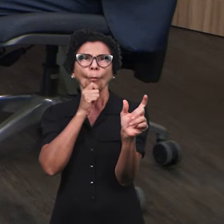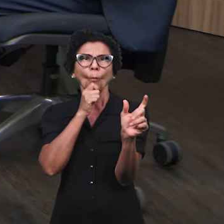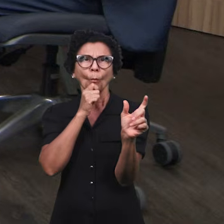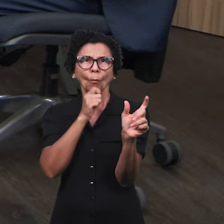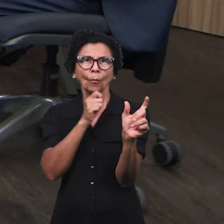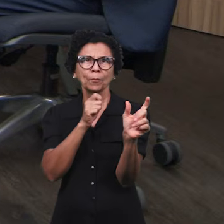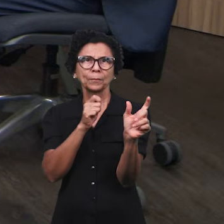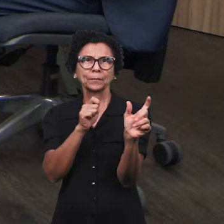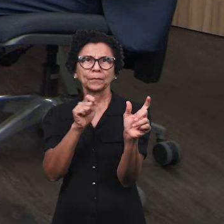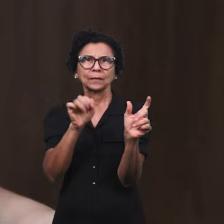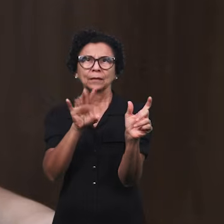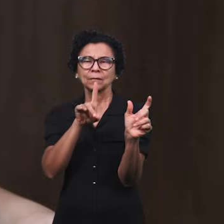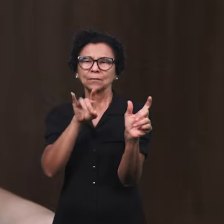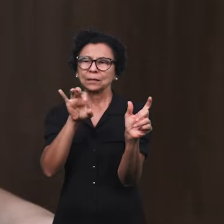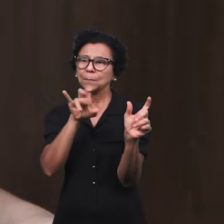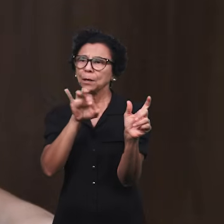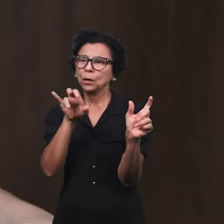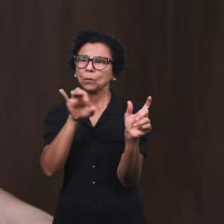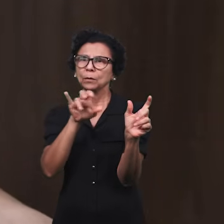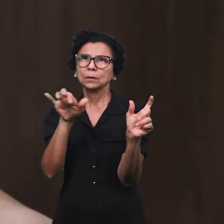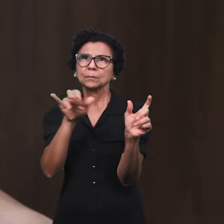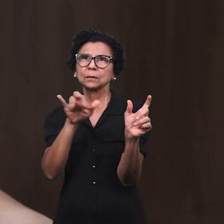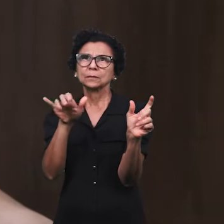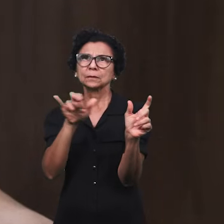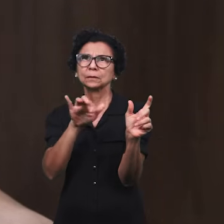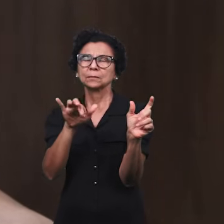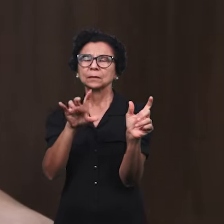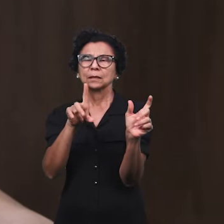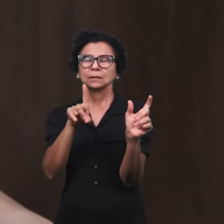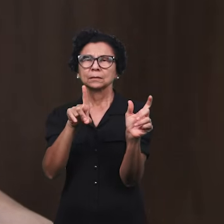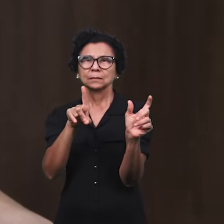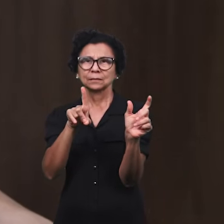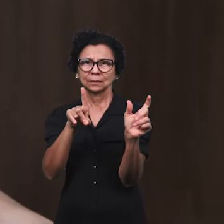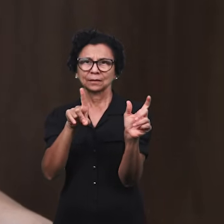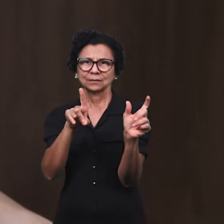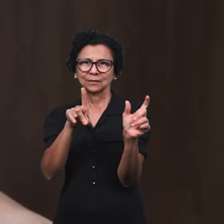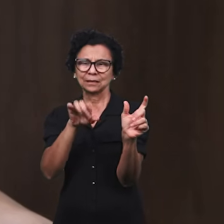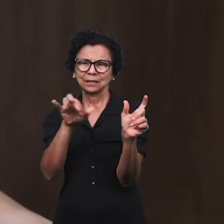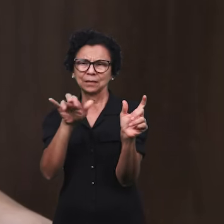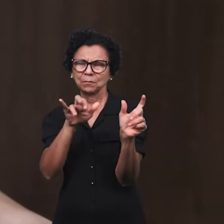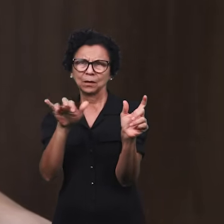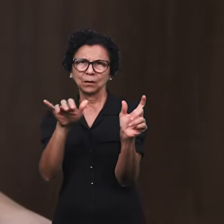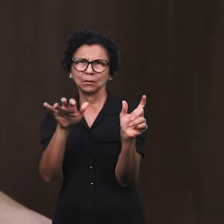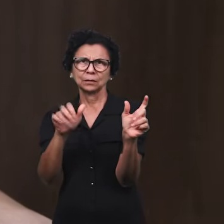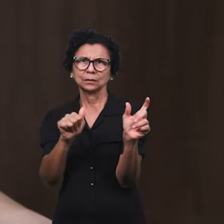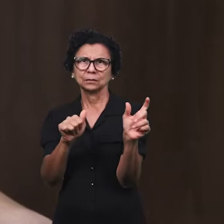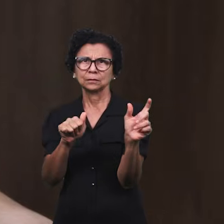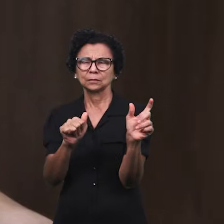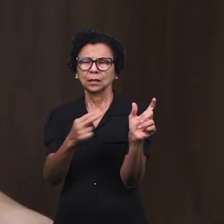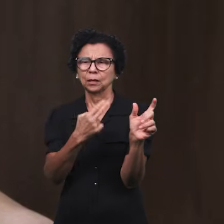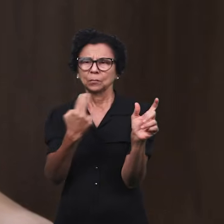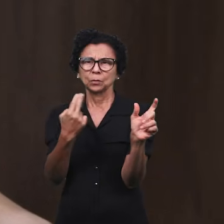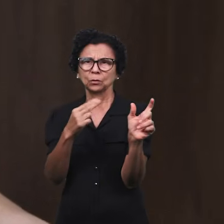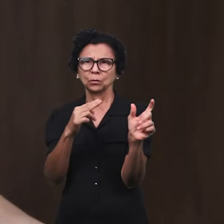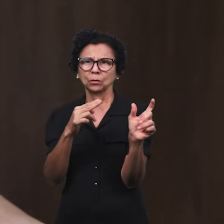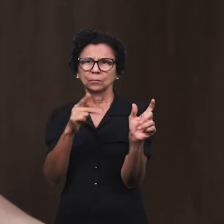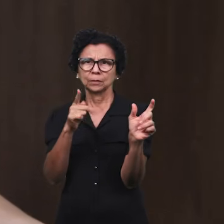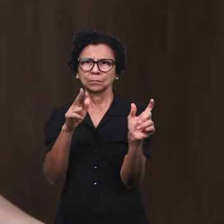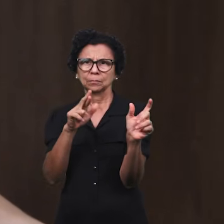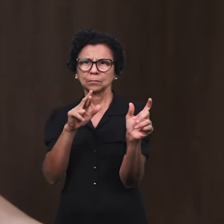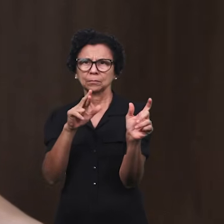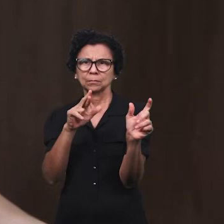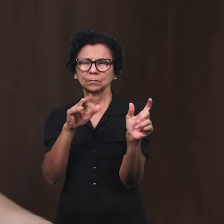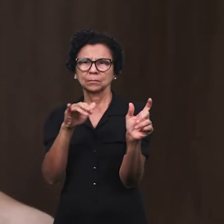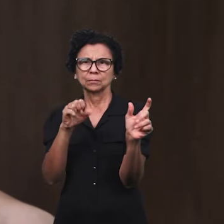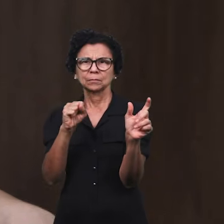na mão. Tem gente que fala, faz a letrinha na mão. O que é datilologia? Que é quando eu faço, posso supor meu nome. Meu nome é Priscila. Datilologia,